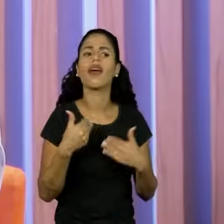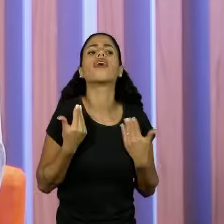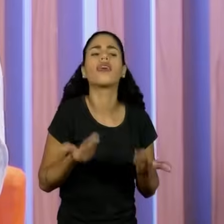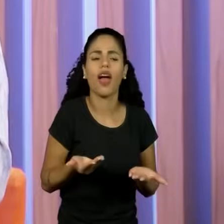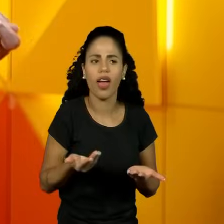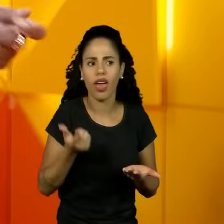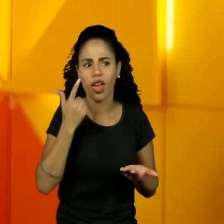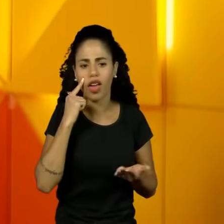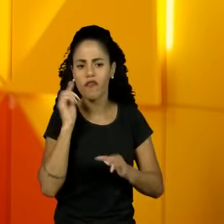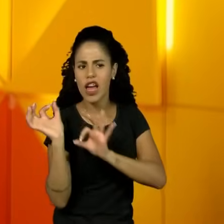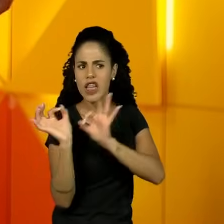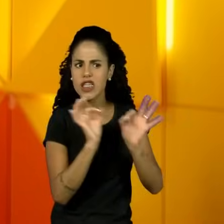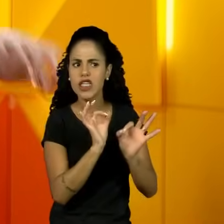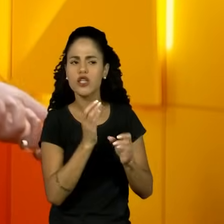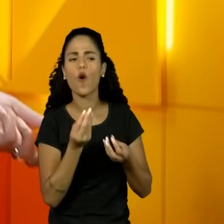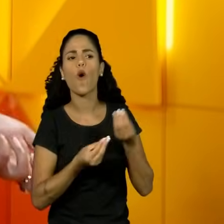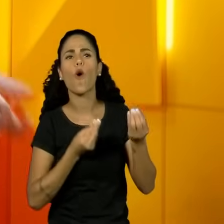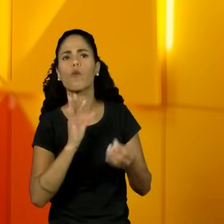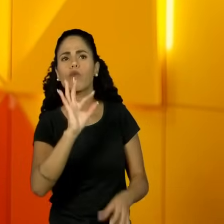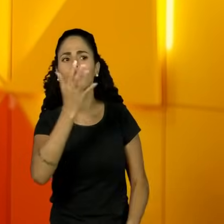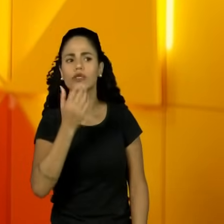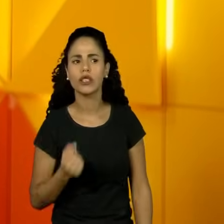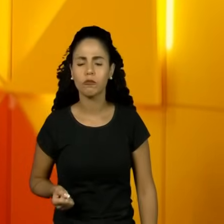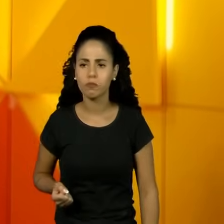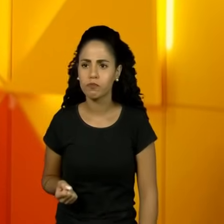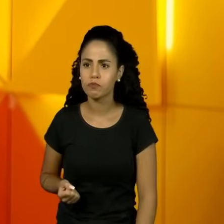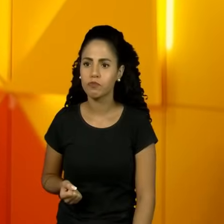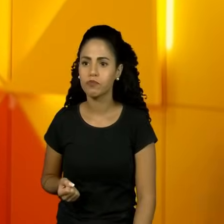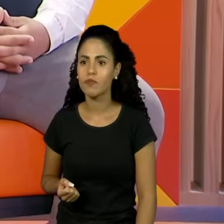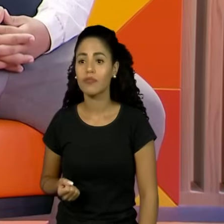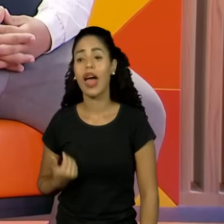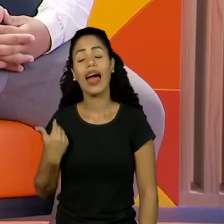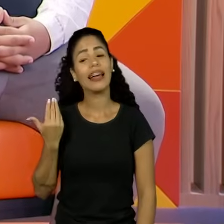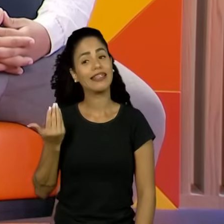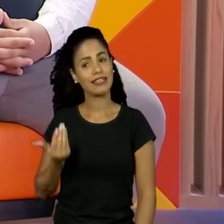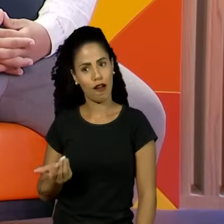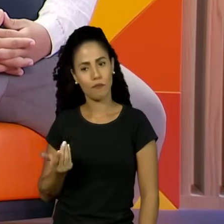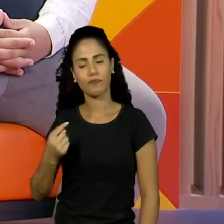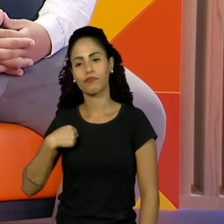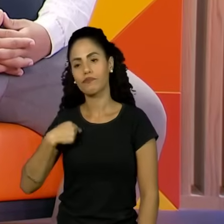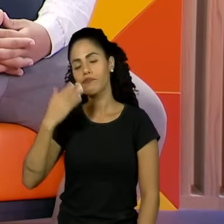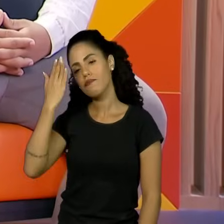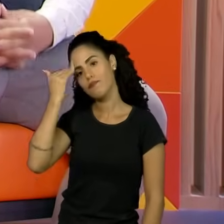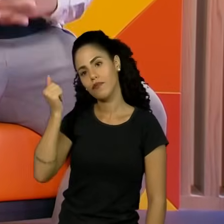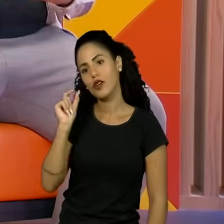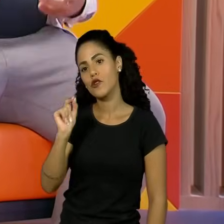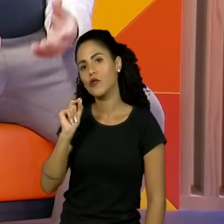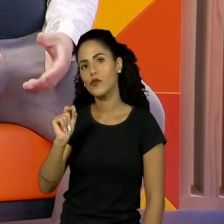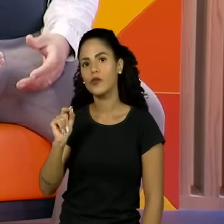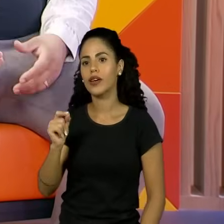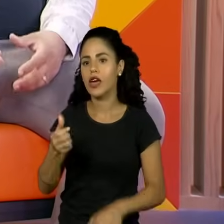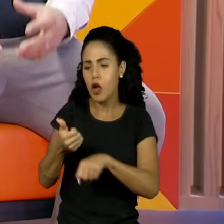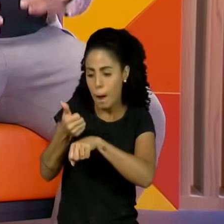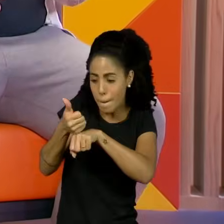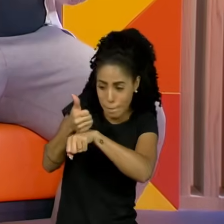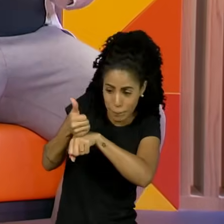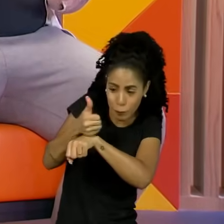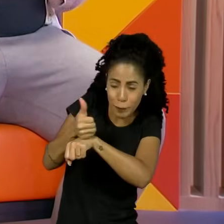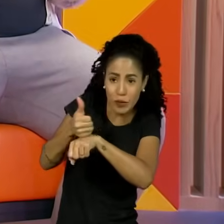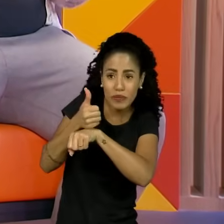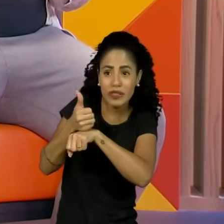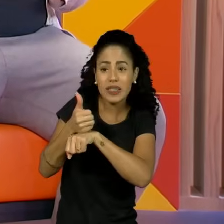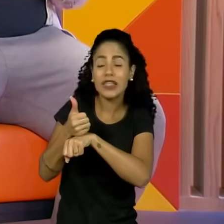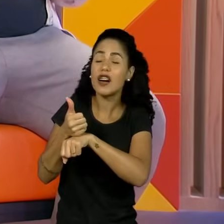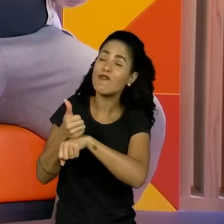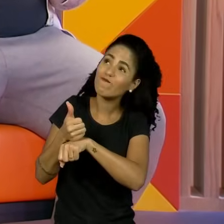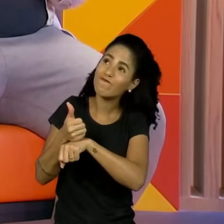assistindo, gente que tá assistindo gente jogando jogo. Eu acredito que como profissão vai precisar